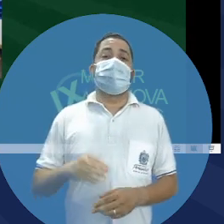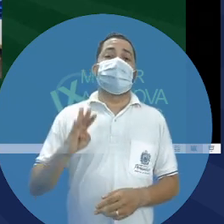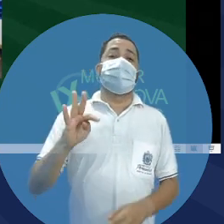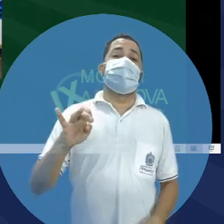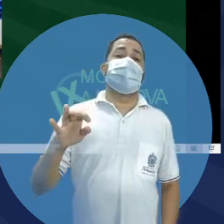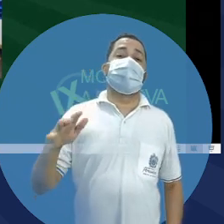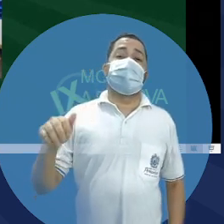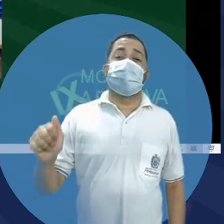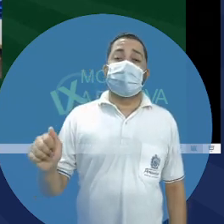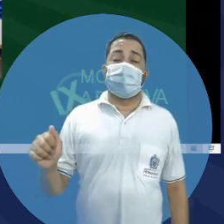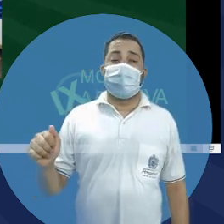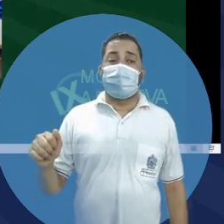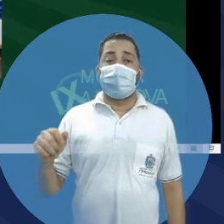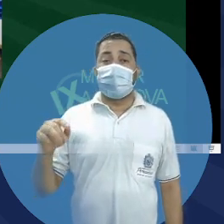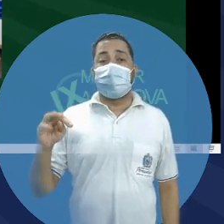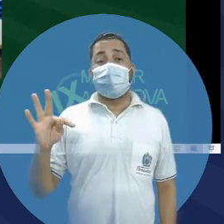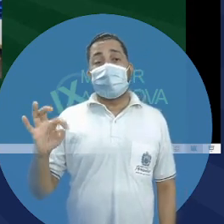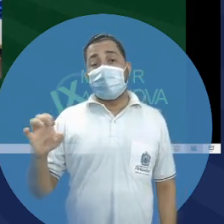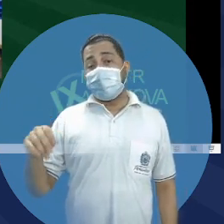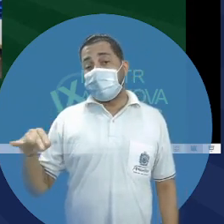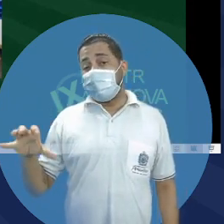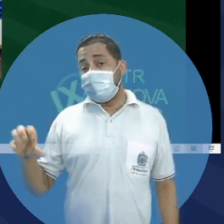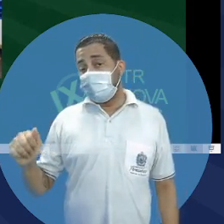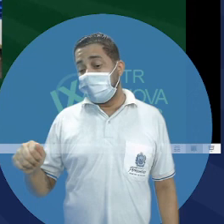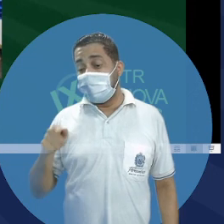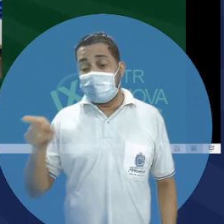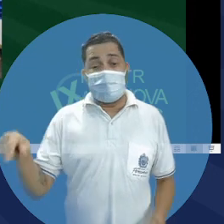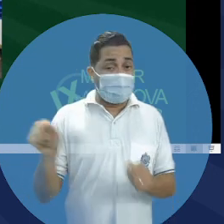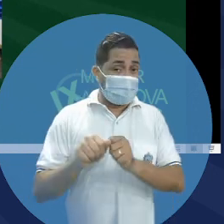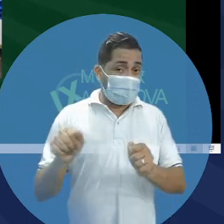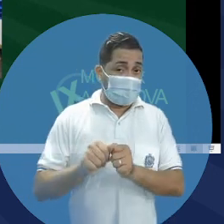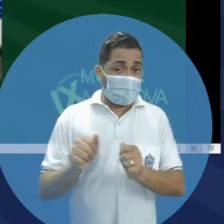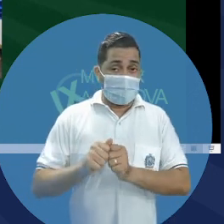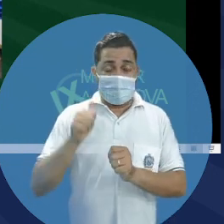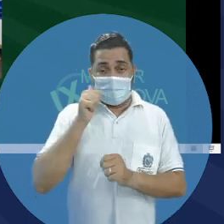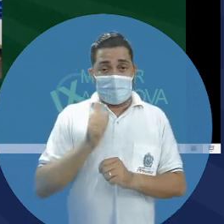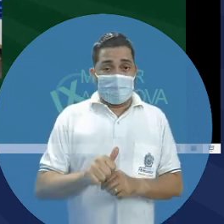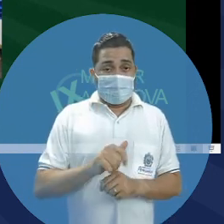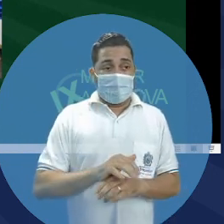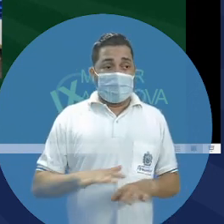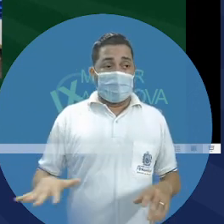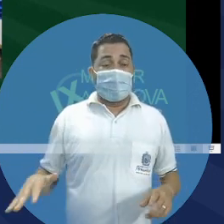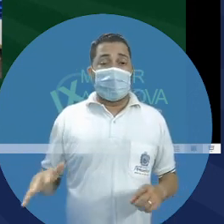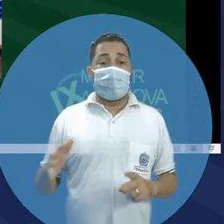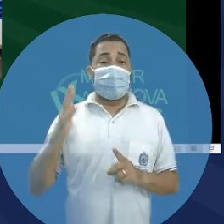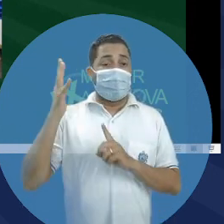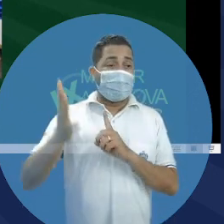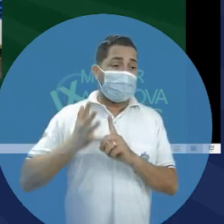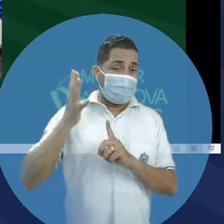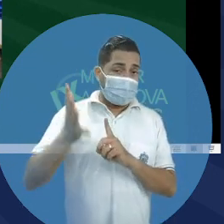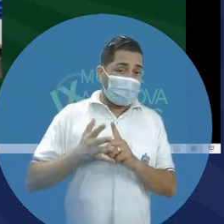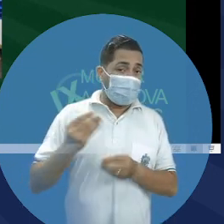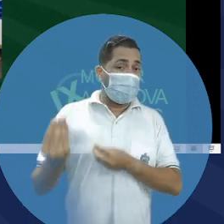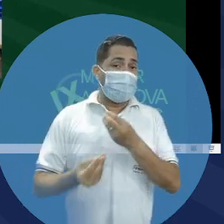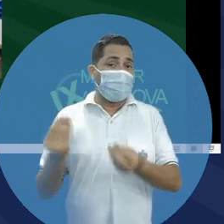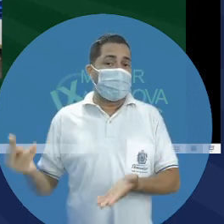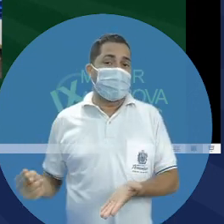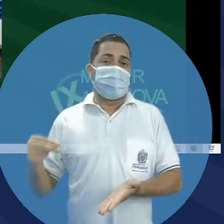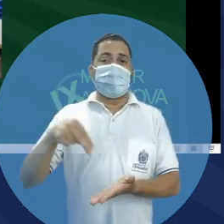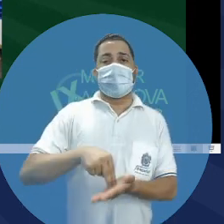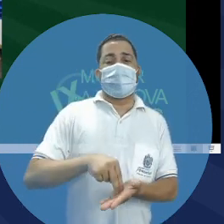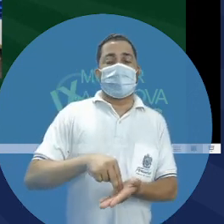para as meninas, foi uma palestra de como elas se empoderarem além do trabalho,